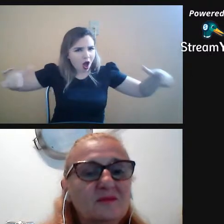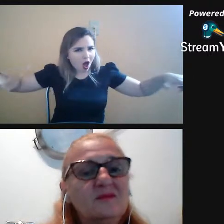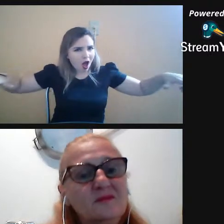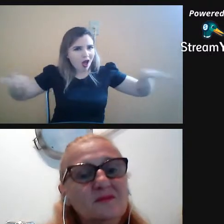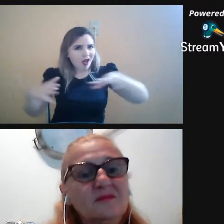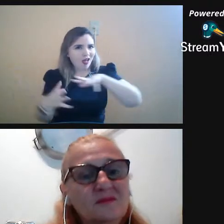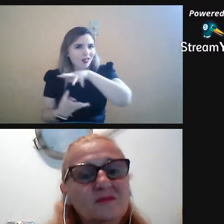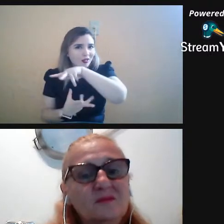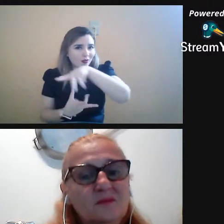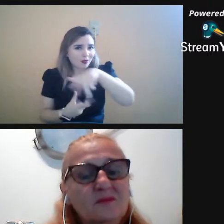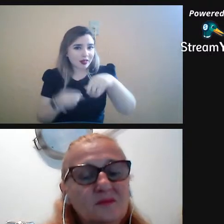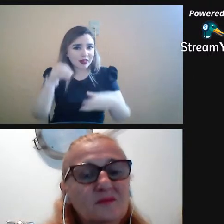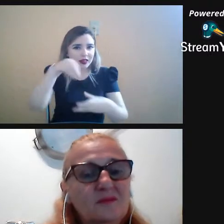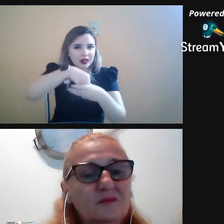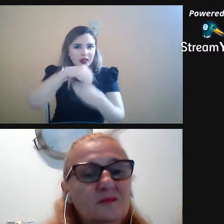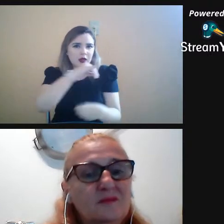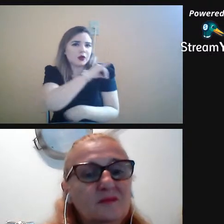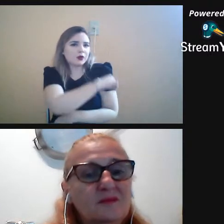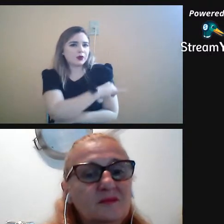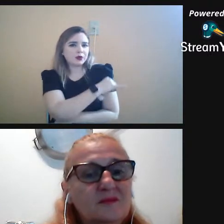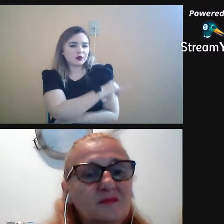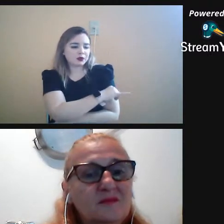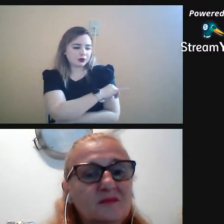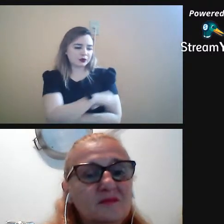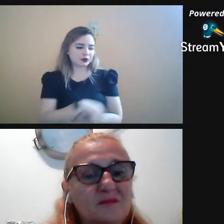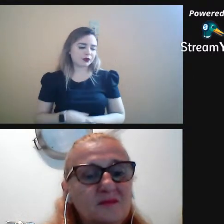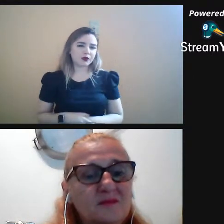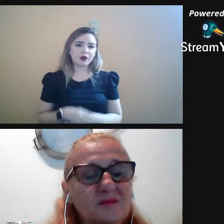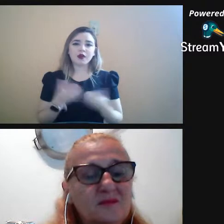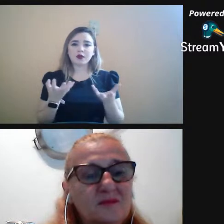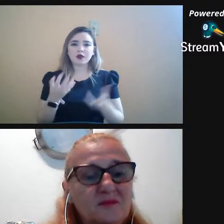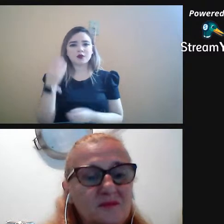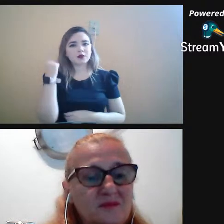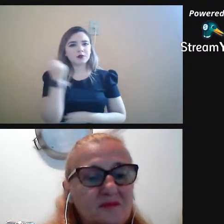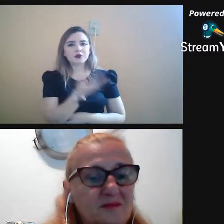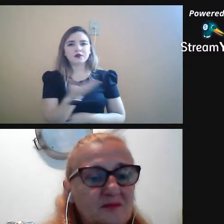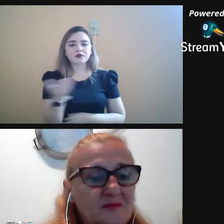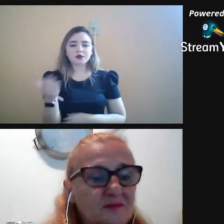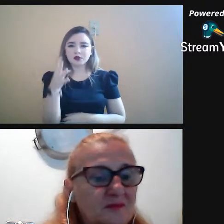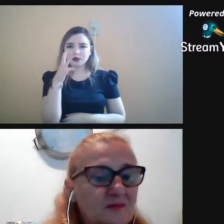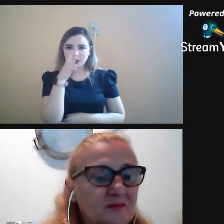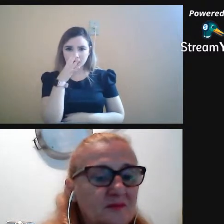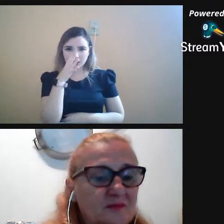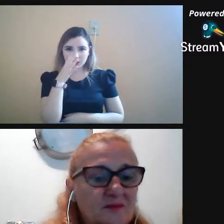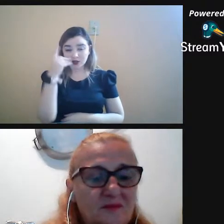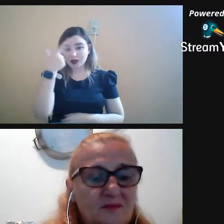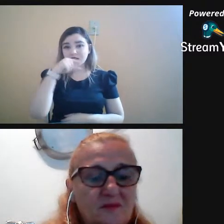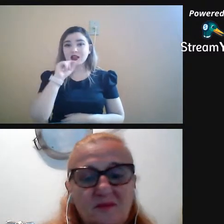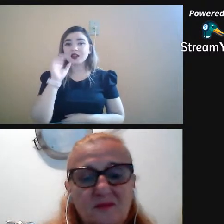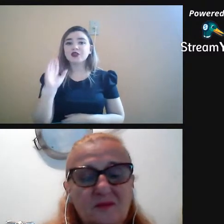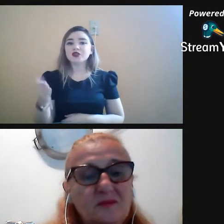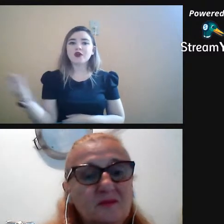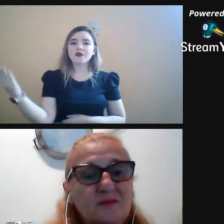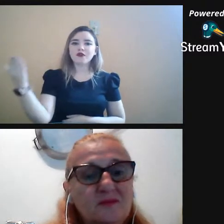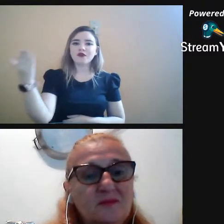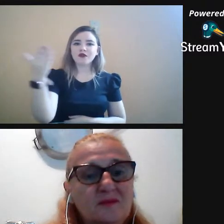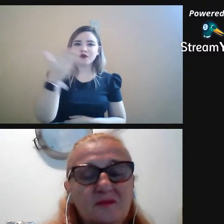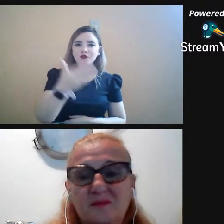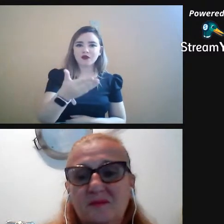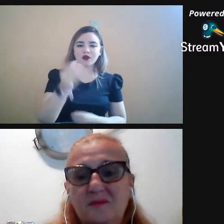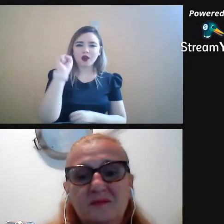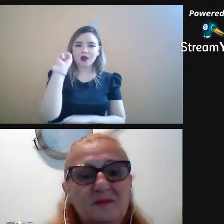Rio de Janeiro. E eu queria saber, do pessoal que está assistindo a gente aqui, quem é que já foi visitar a Floresta da